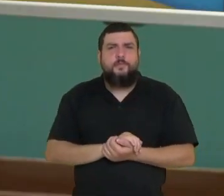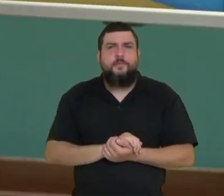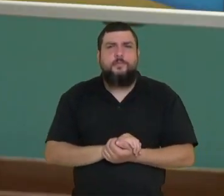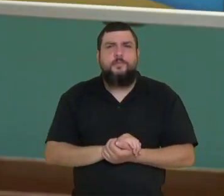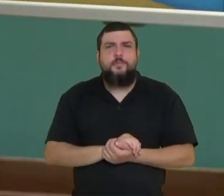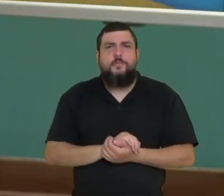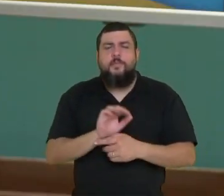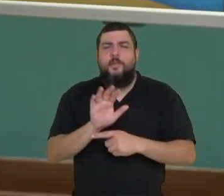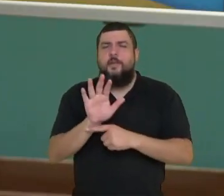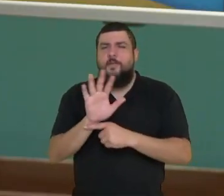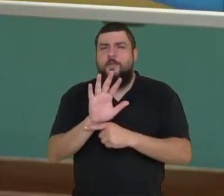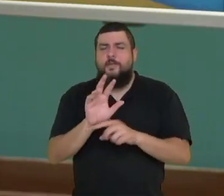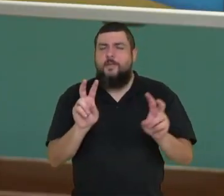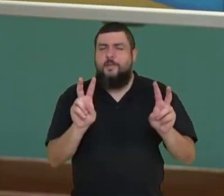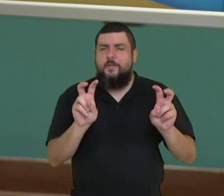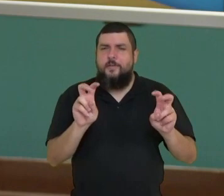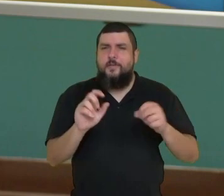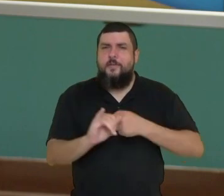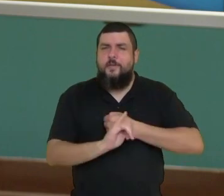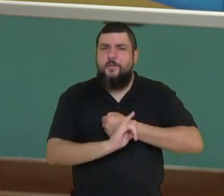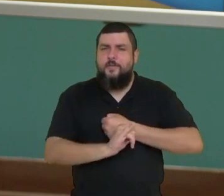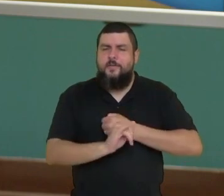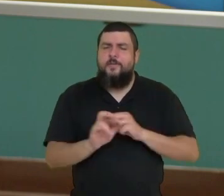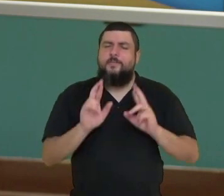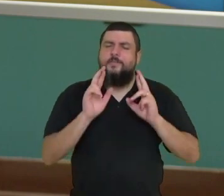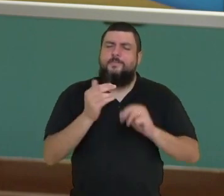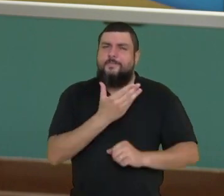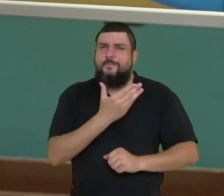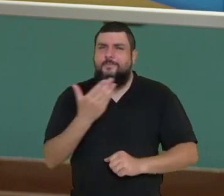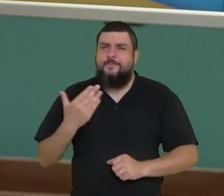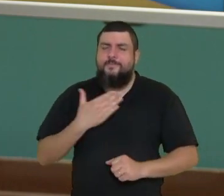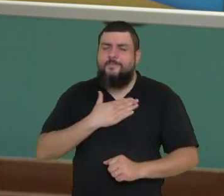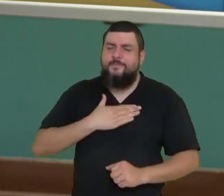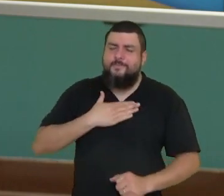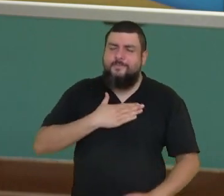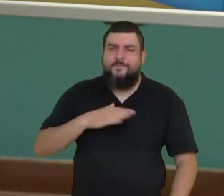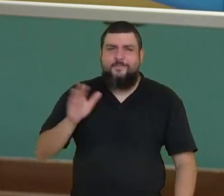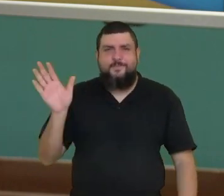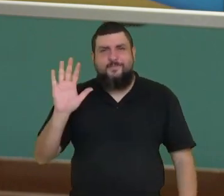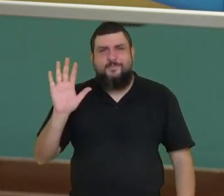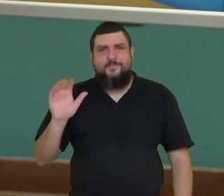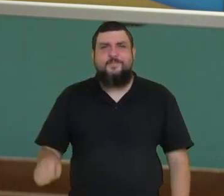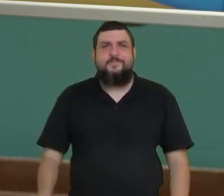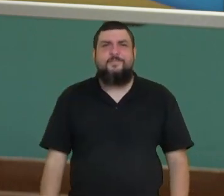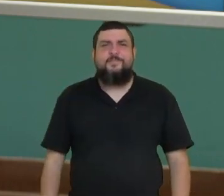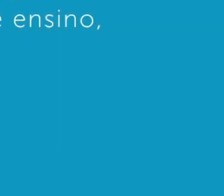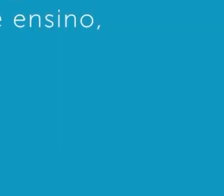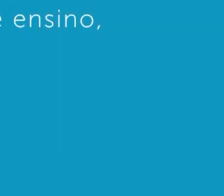Neste vídeo falamos sobre crônica. Espero que vocês tenham gostado e até breve.